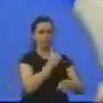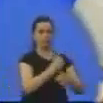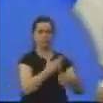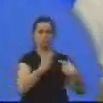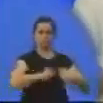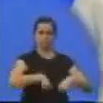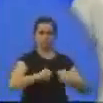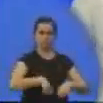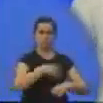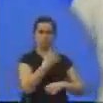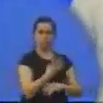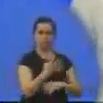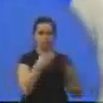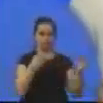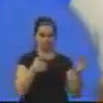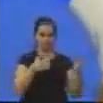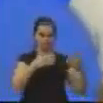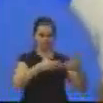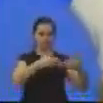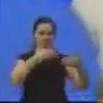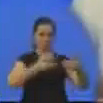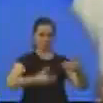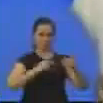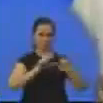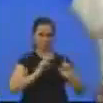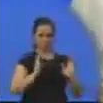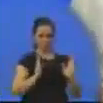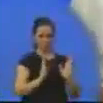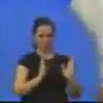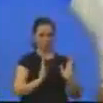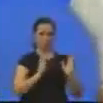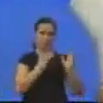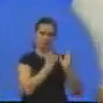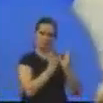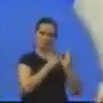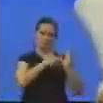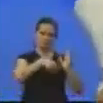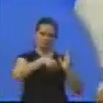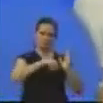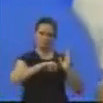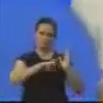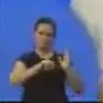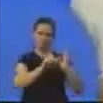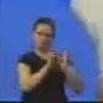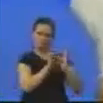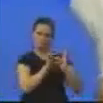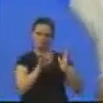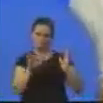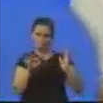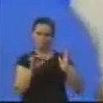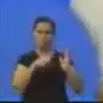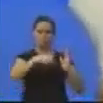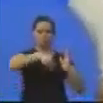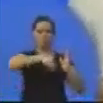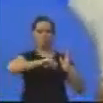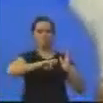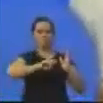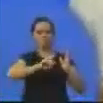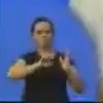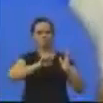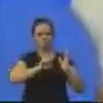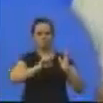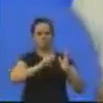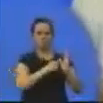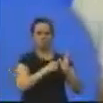4, então aquele lado para mim é y menos 4. Então eu tenho x,